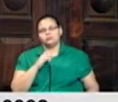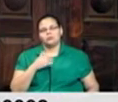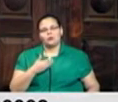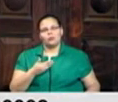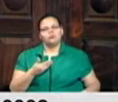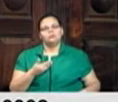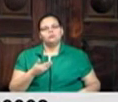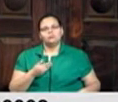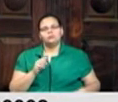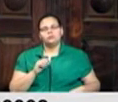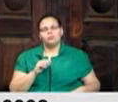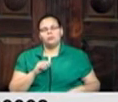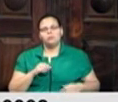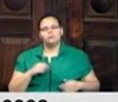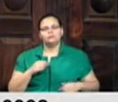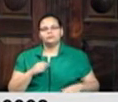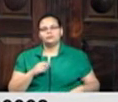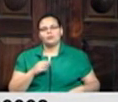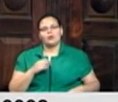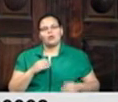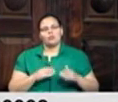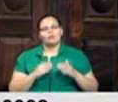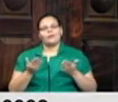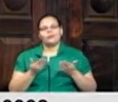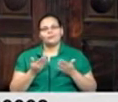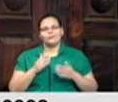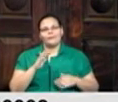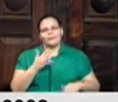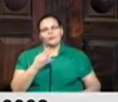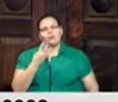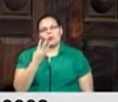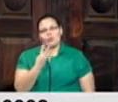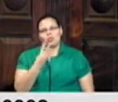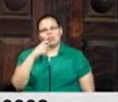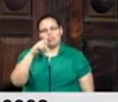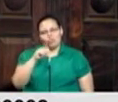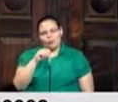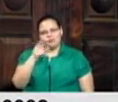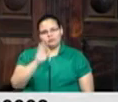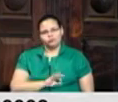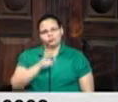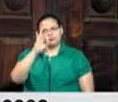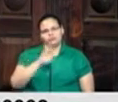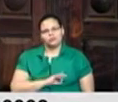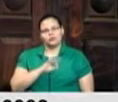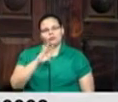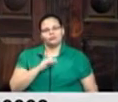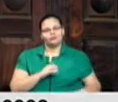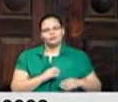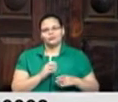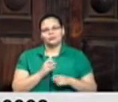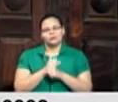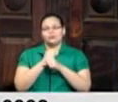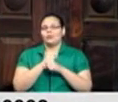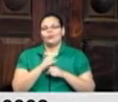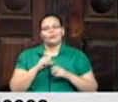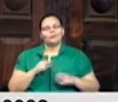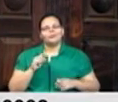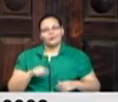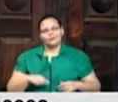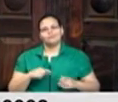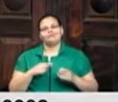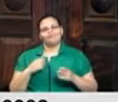velocidade vertiginosa ao teto de 49%. Então, todas essas